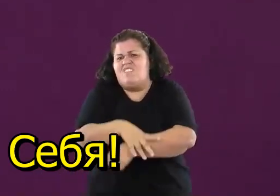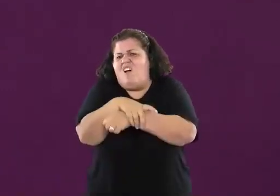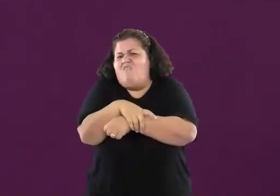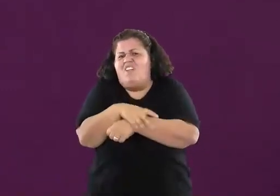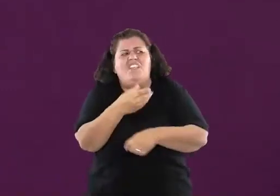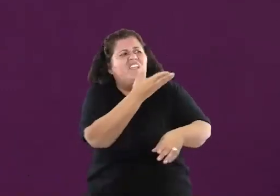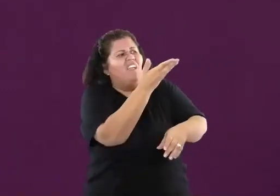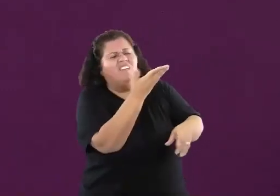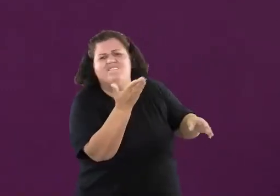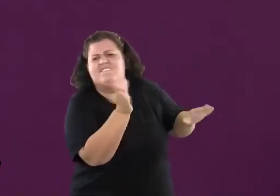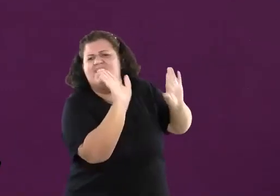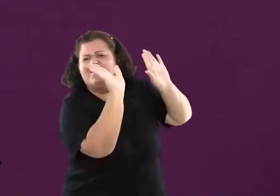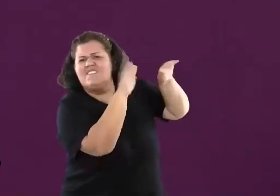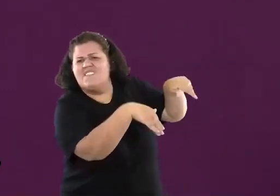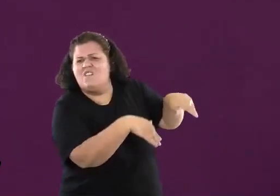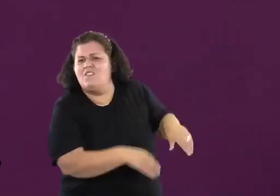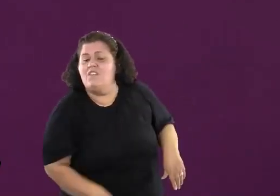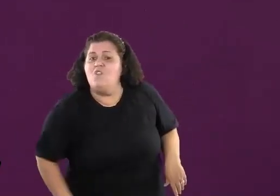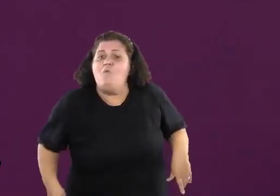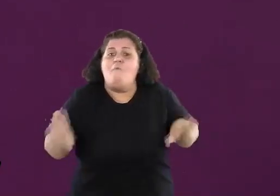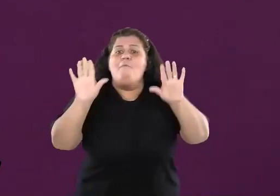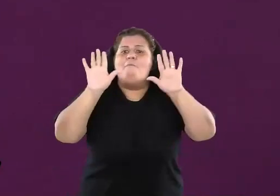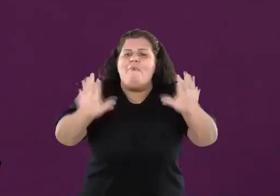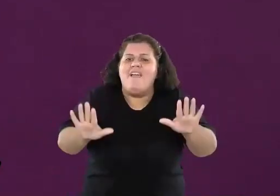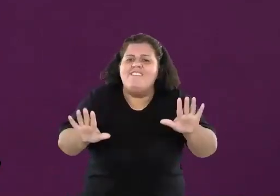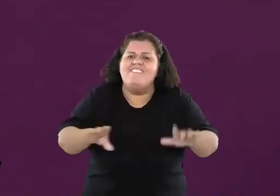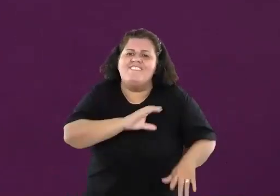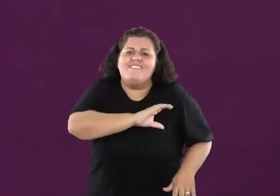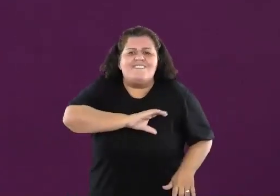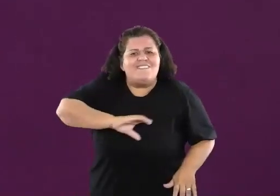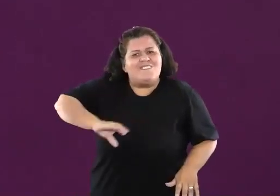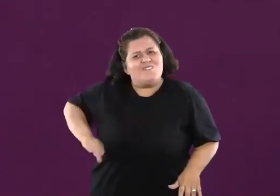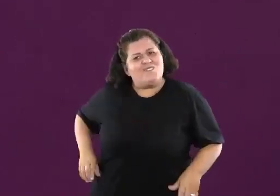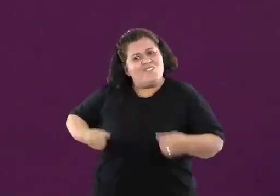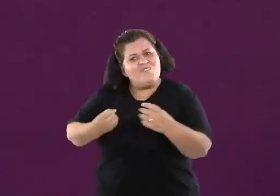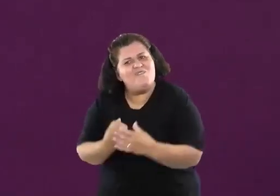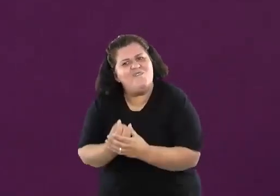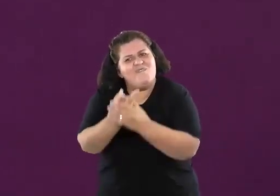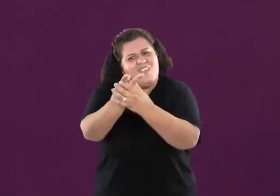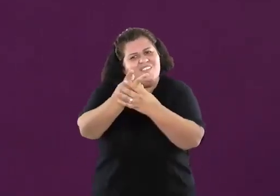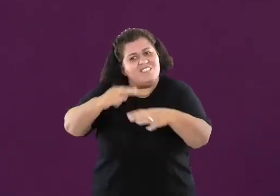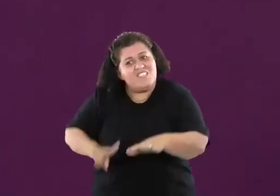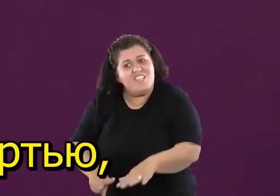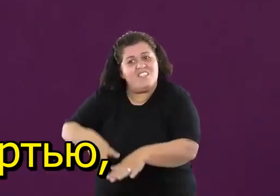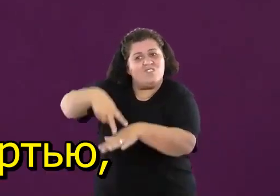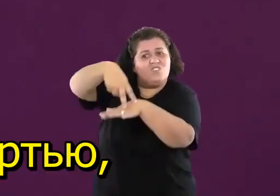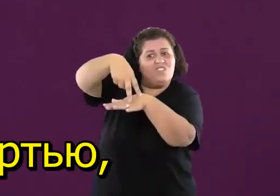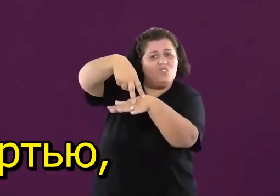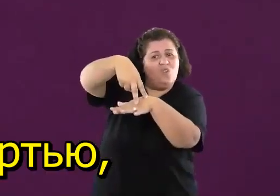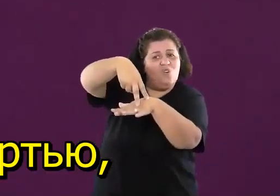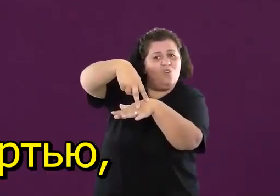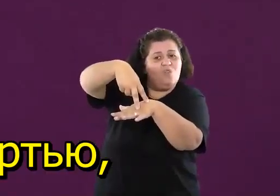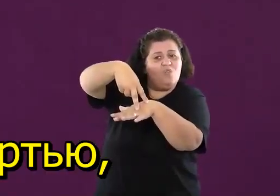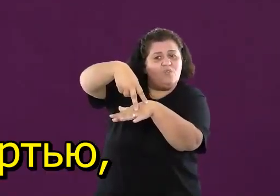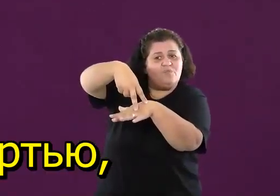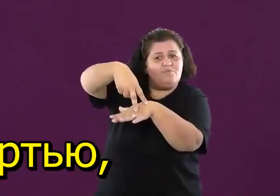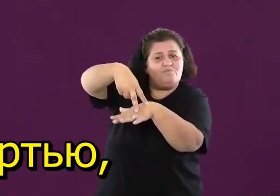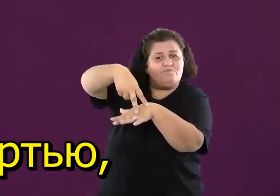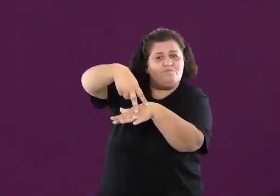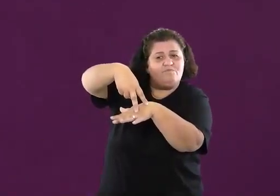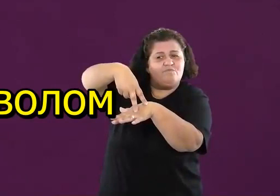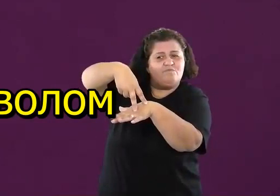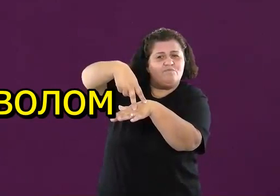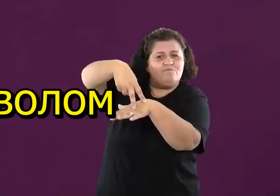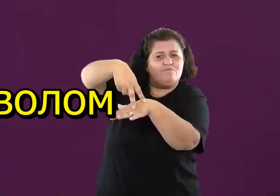mesmo. Mas o Cristo vencedor, que matou a morte, que triunfou sobre a